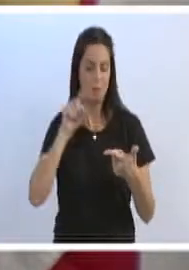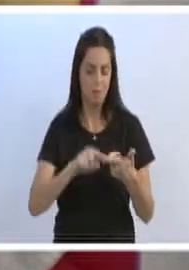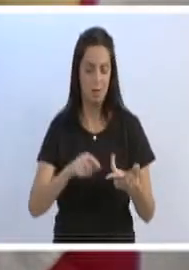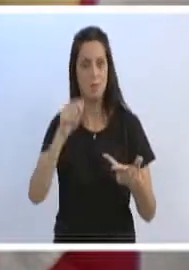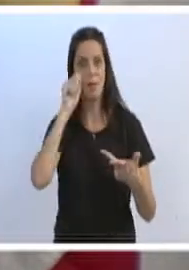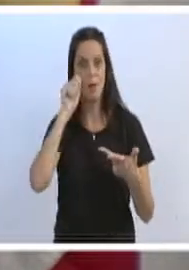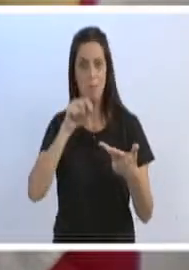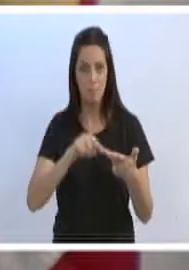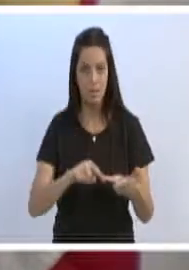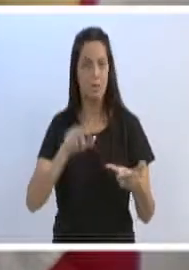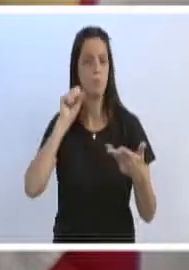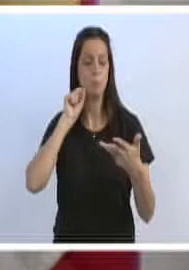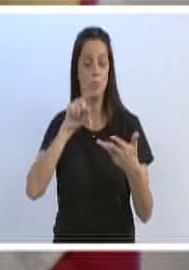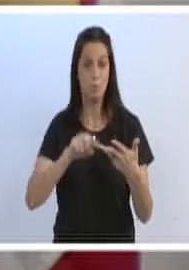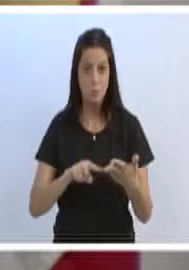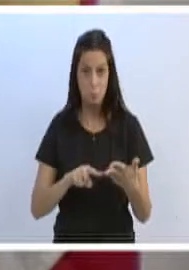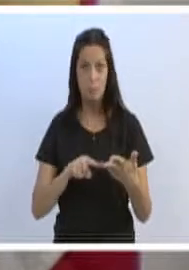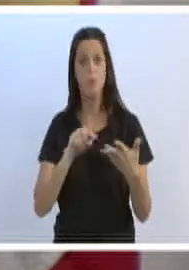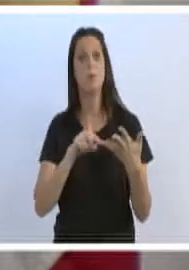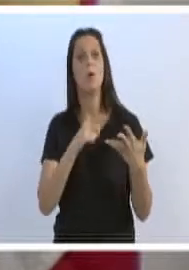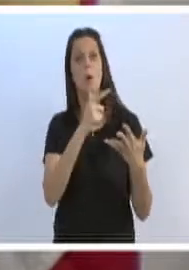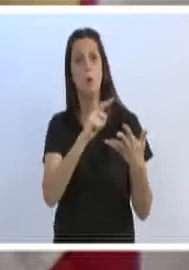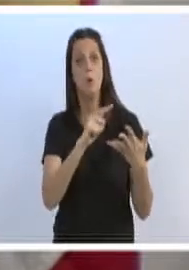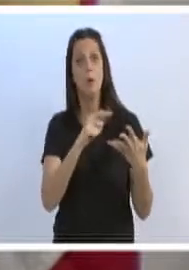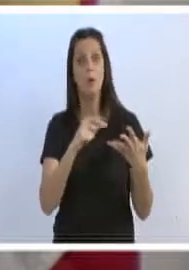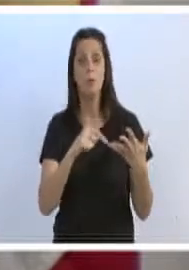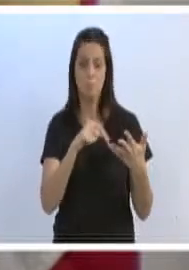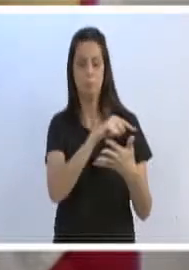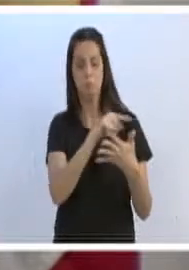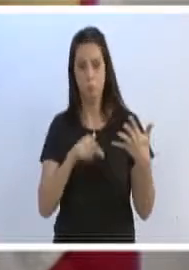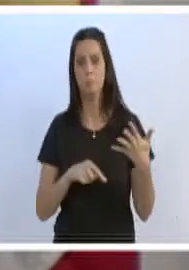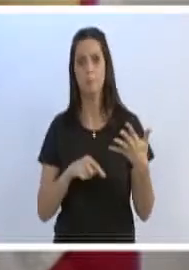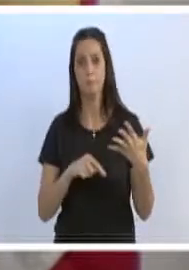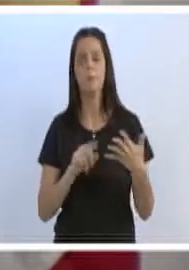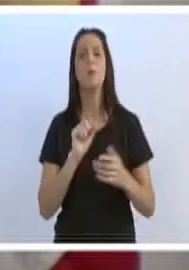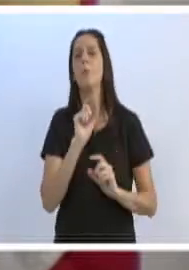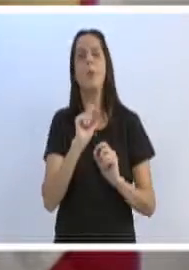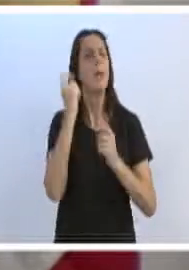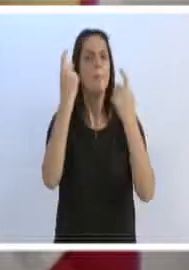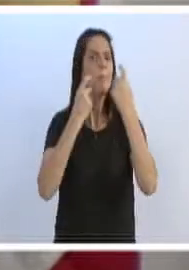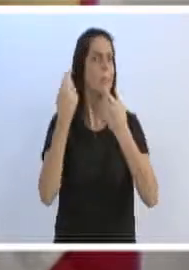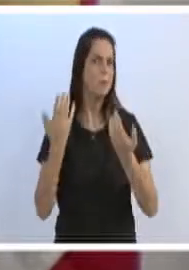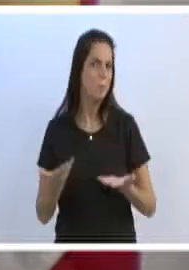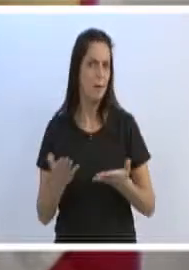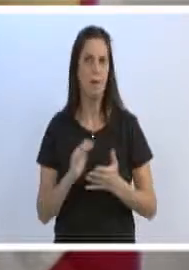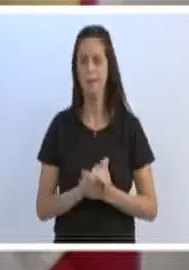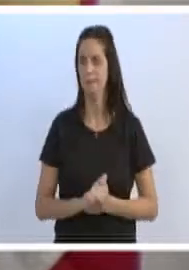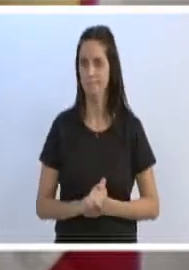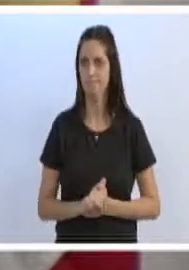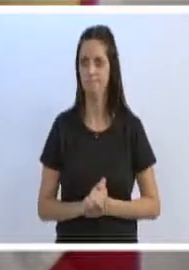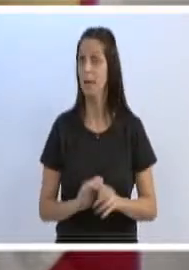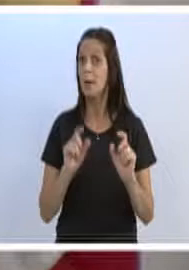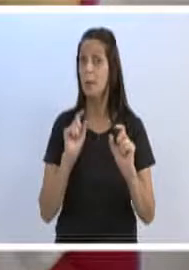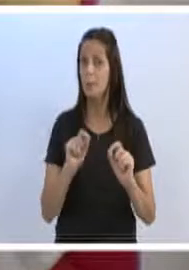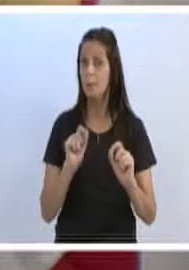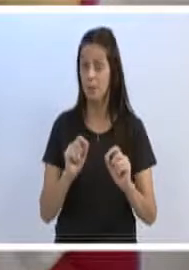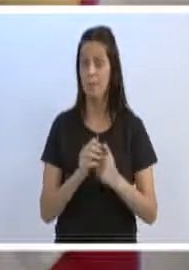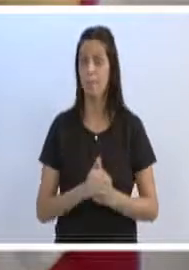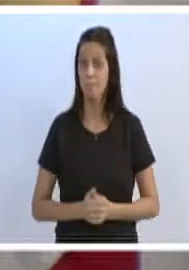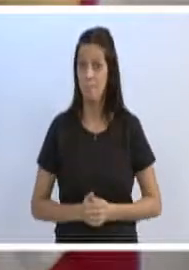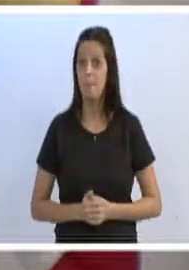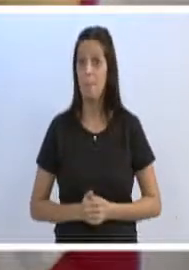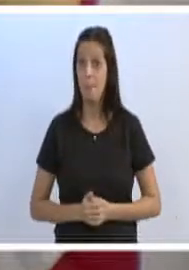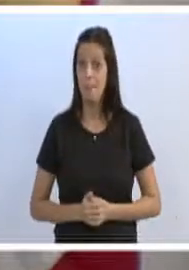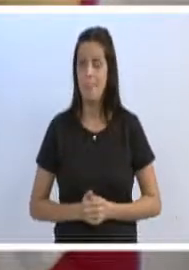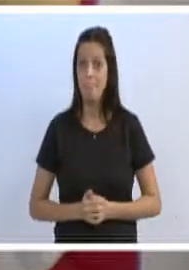vereador sílvio e também esse vereador que vos fala a nossa preocupação é que a questão